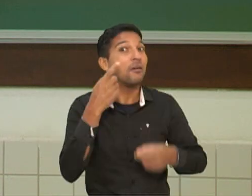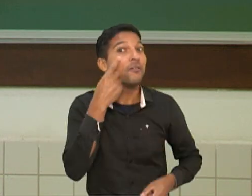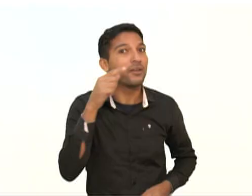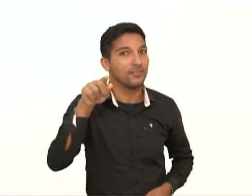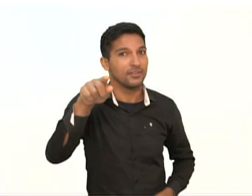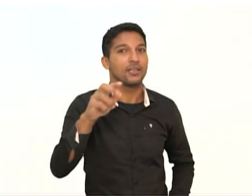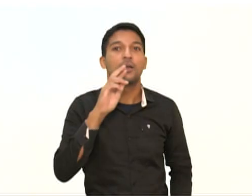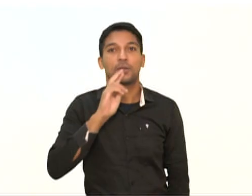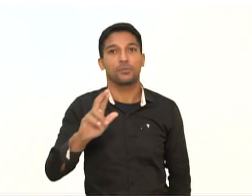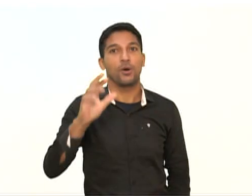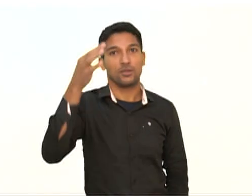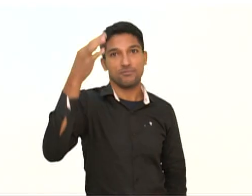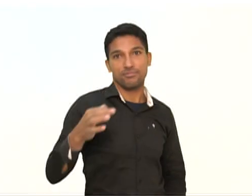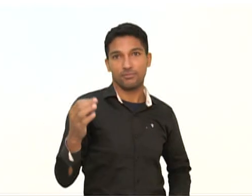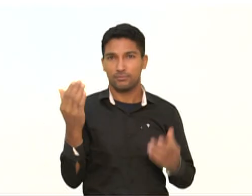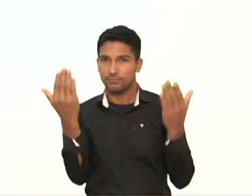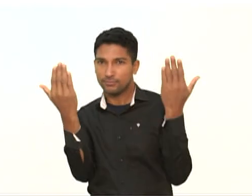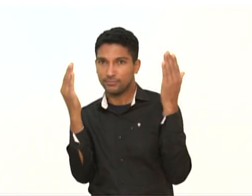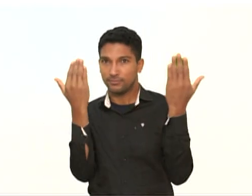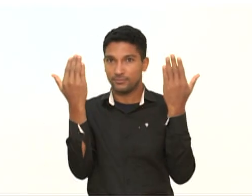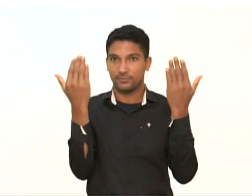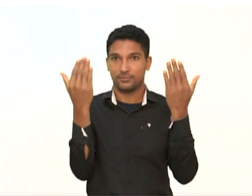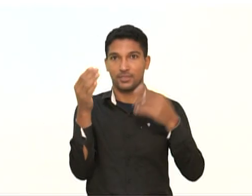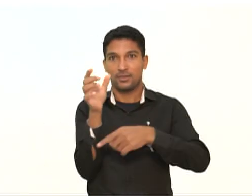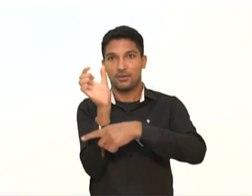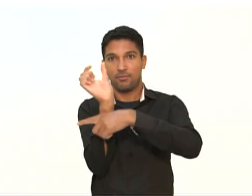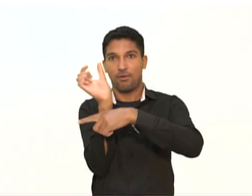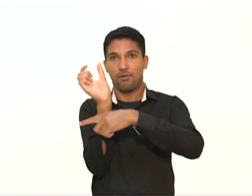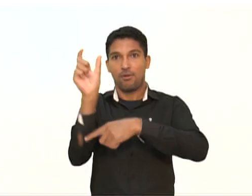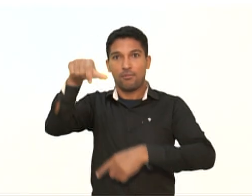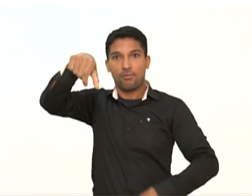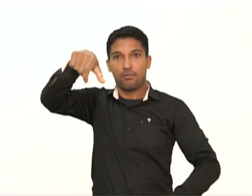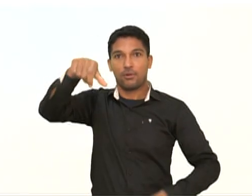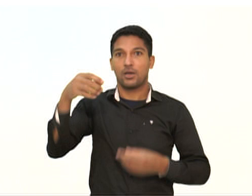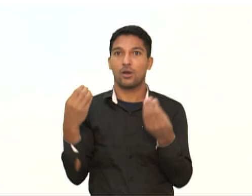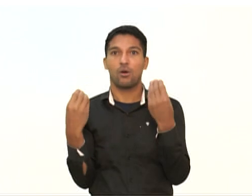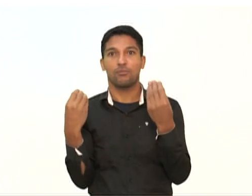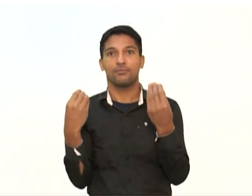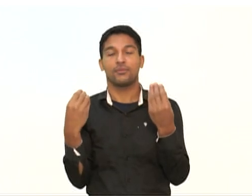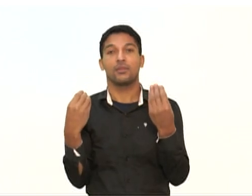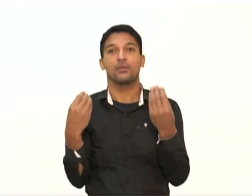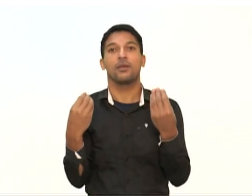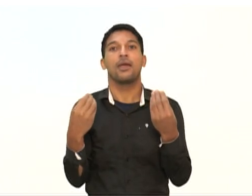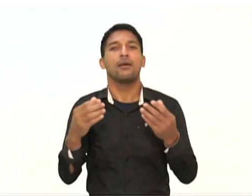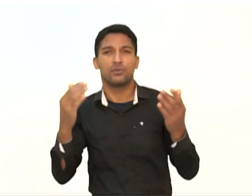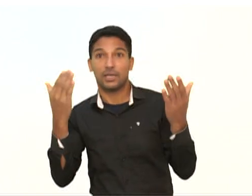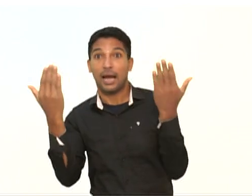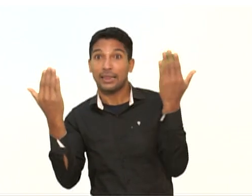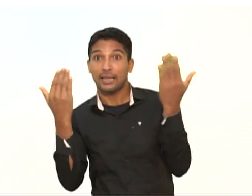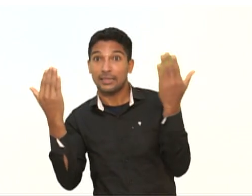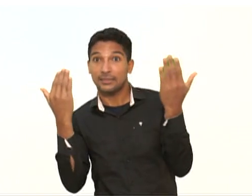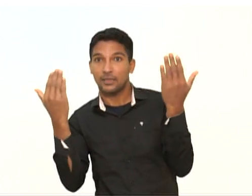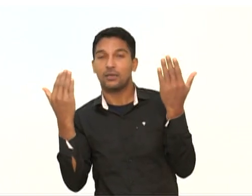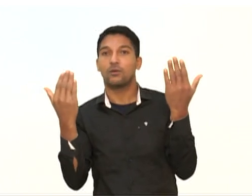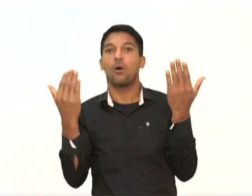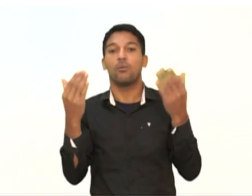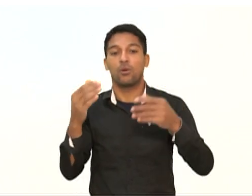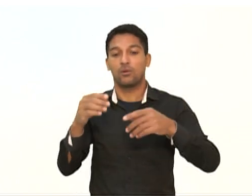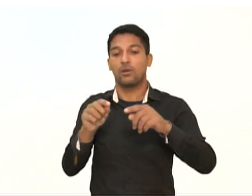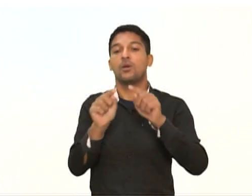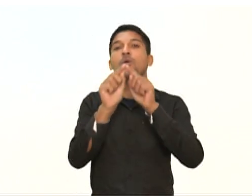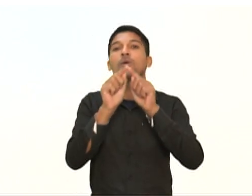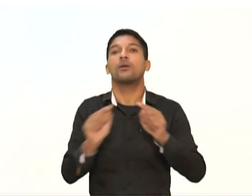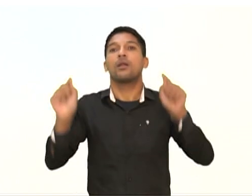acertou a tua análise. A tua solução não vai ser um número, vai ser uma análise. Você vai analisar como será o comportamento